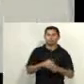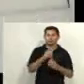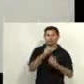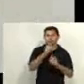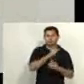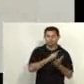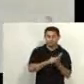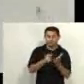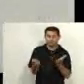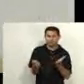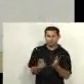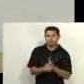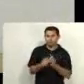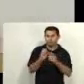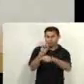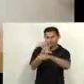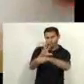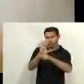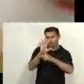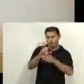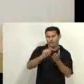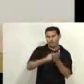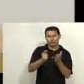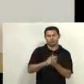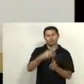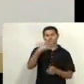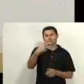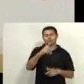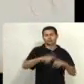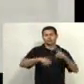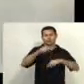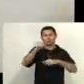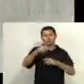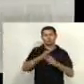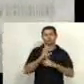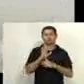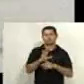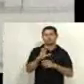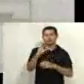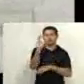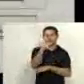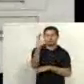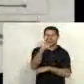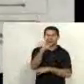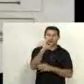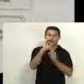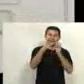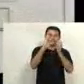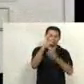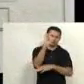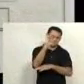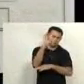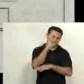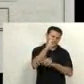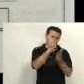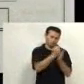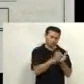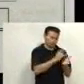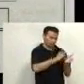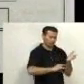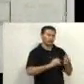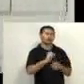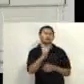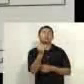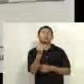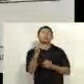página, esse slide que eu estou mostrando está na página 3 do material para vocês, estou mostrando aqui na câmera de documentos. A probabilidade desse evento